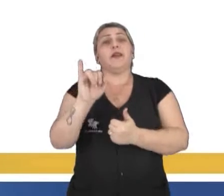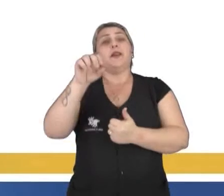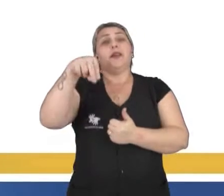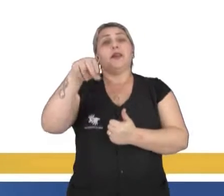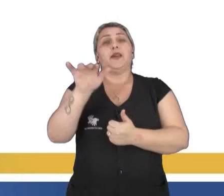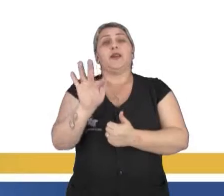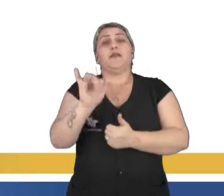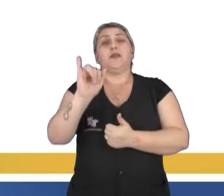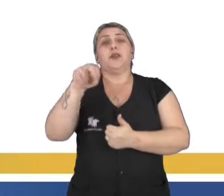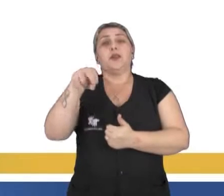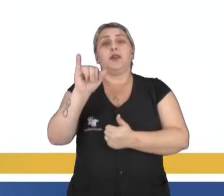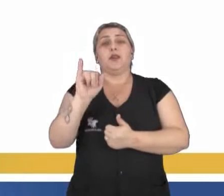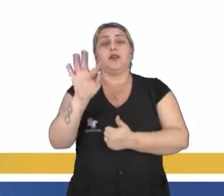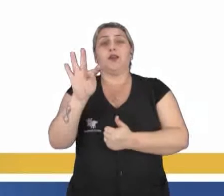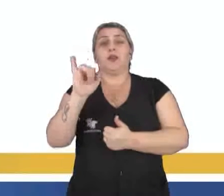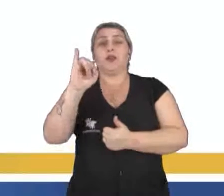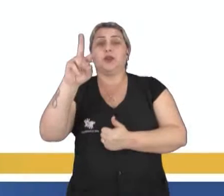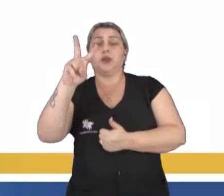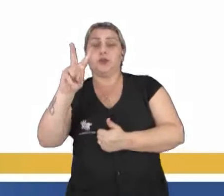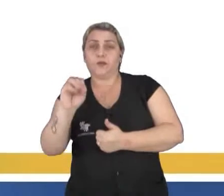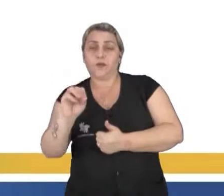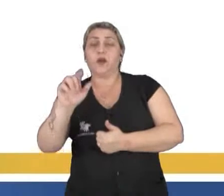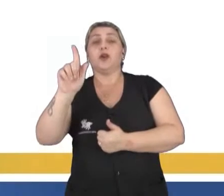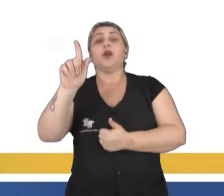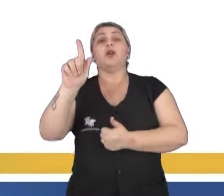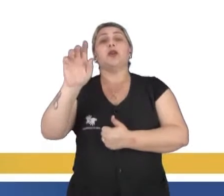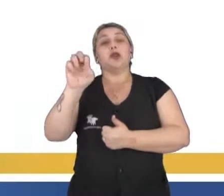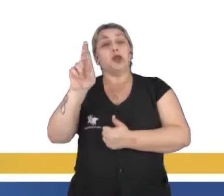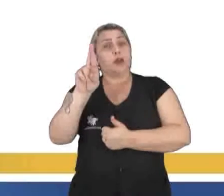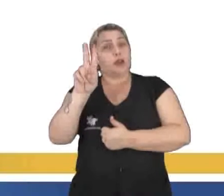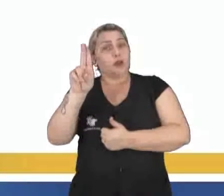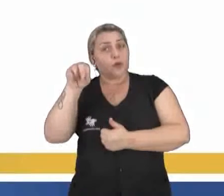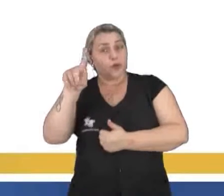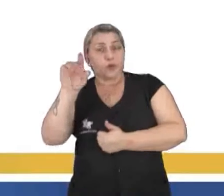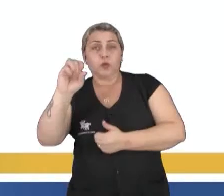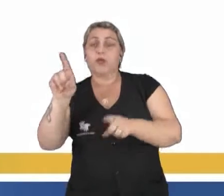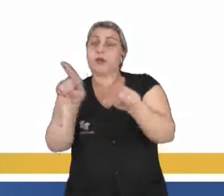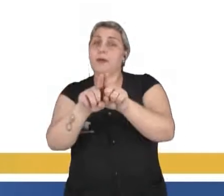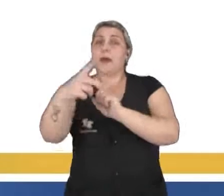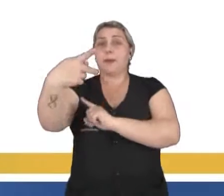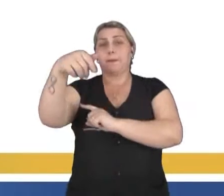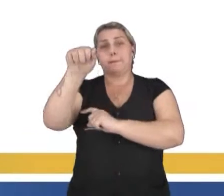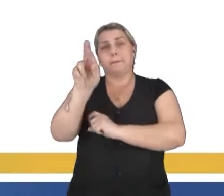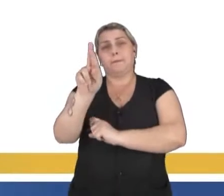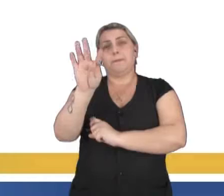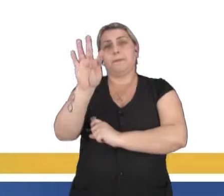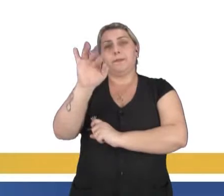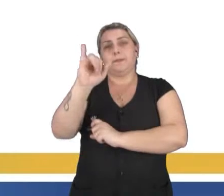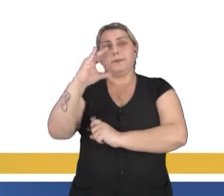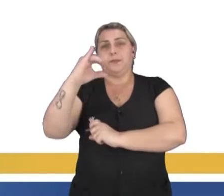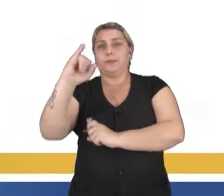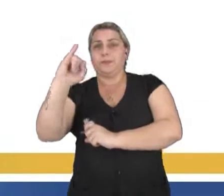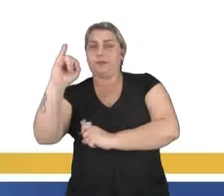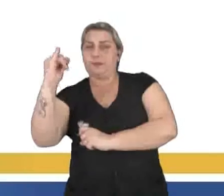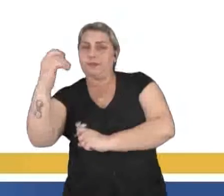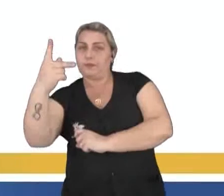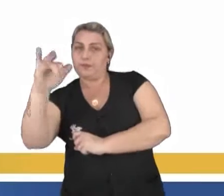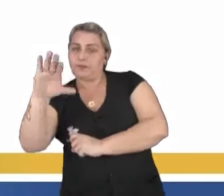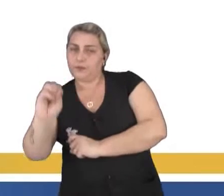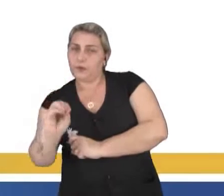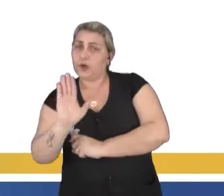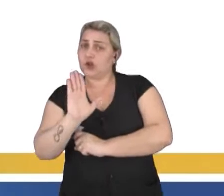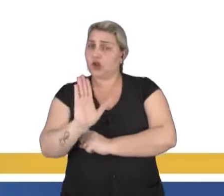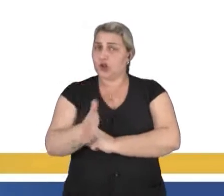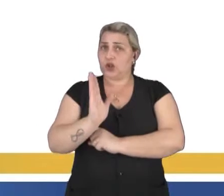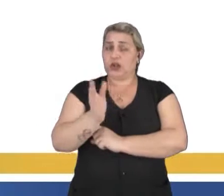de infinitivo de gerúndio e de particípio se não for se você já não perceber isso aí você logo vai saber que